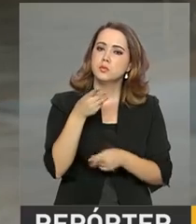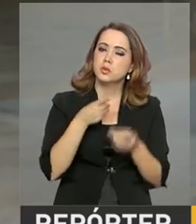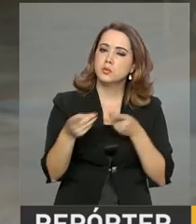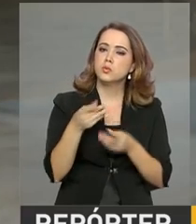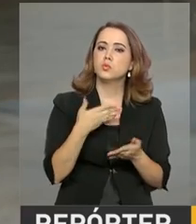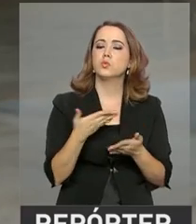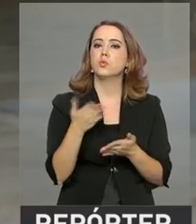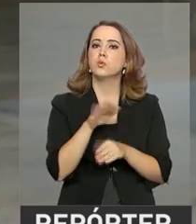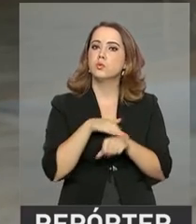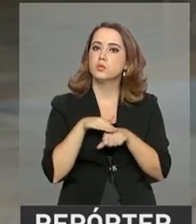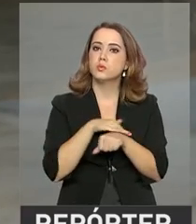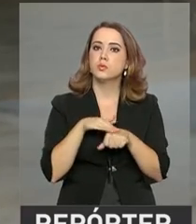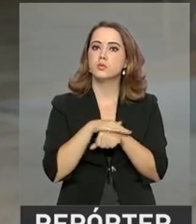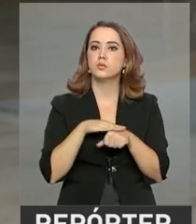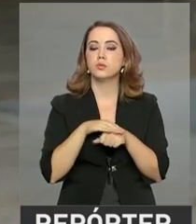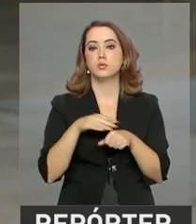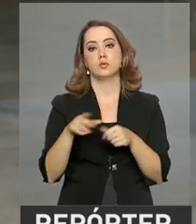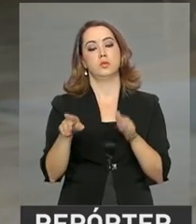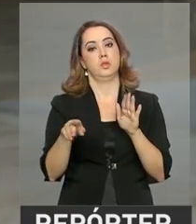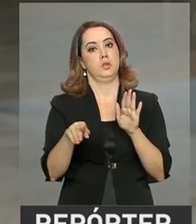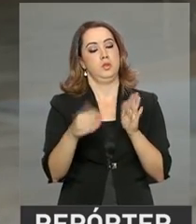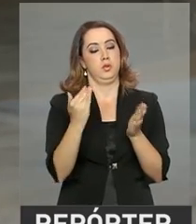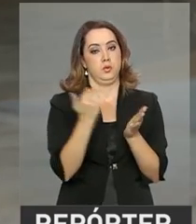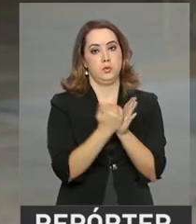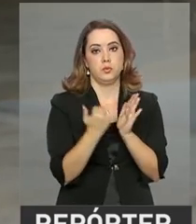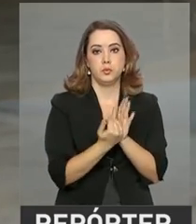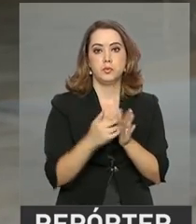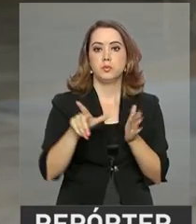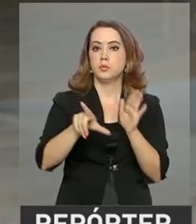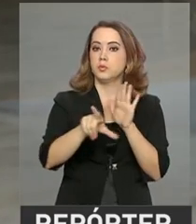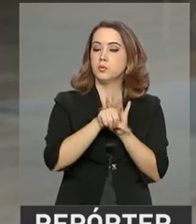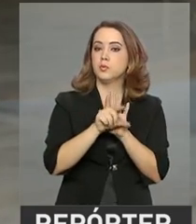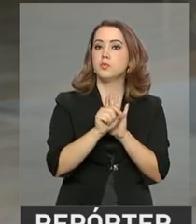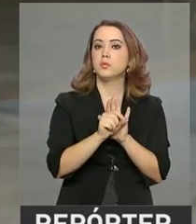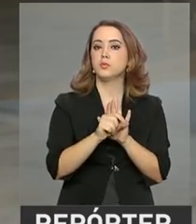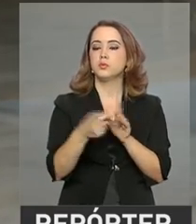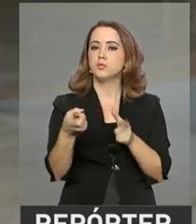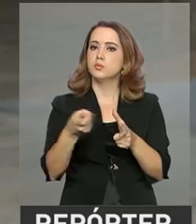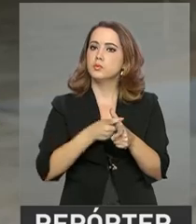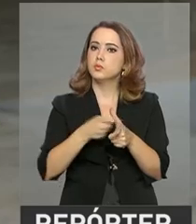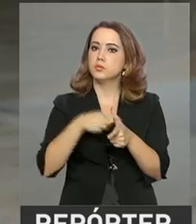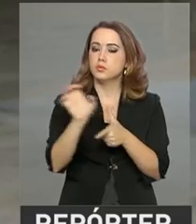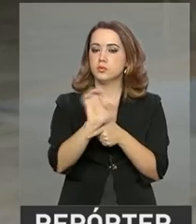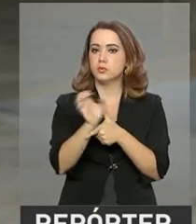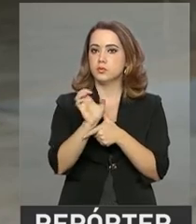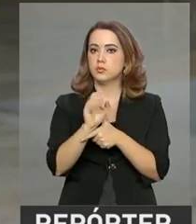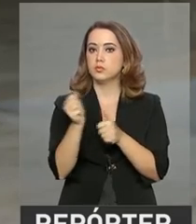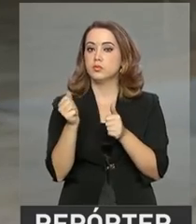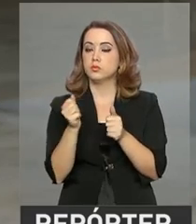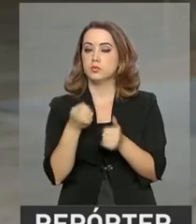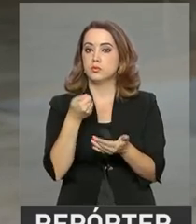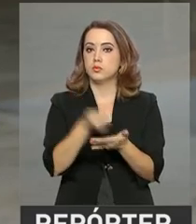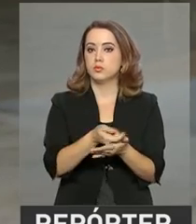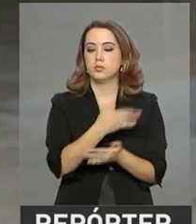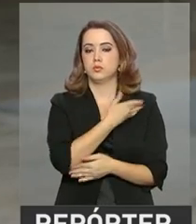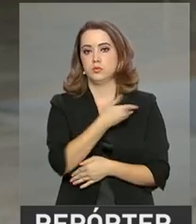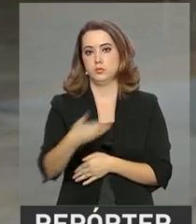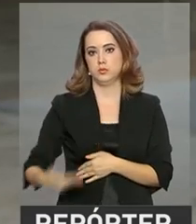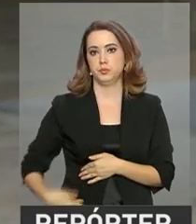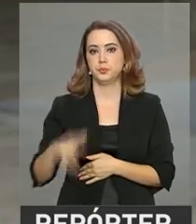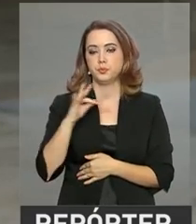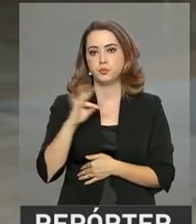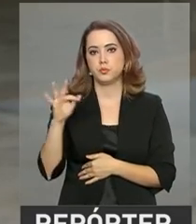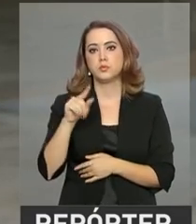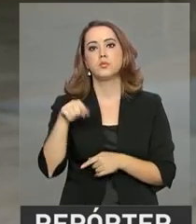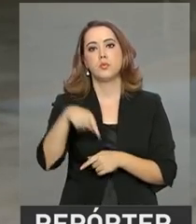dívidas dos estados com a União. Agora à tarde, o ministro deve dar uma coletiva, daqui a pouco, no Ministério da Fazenda.